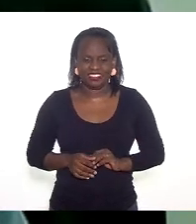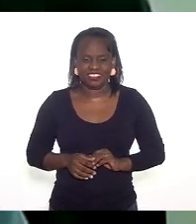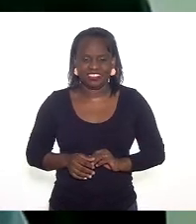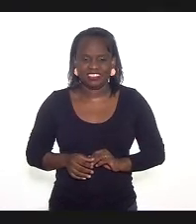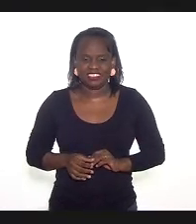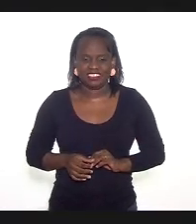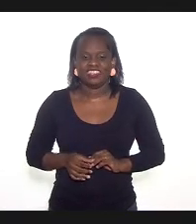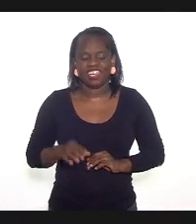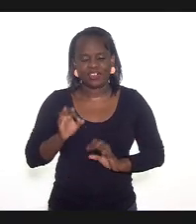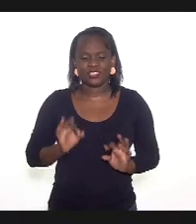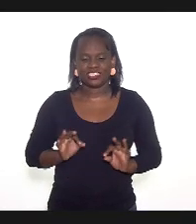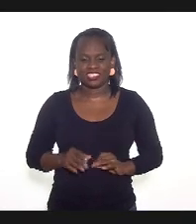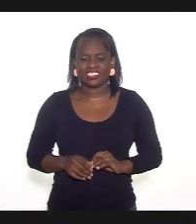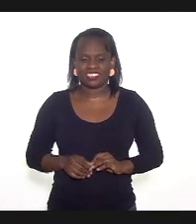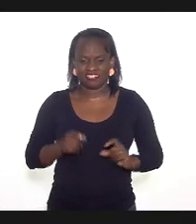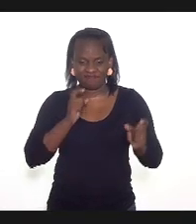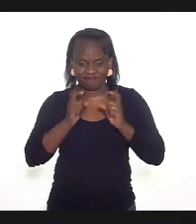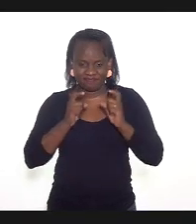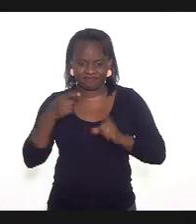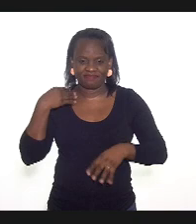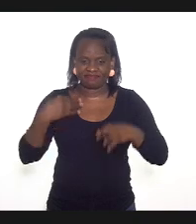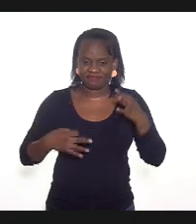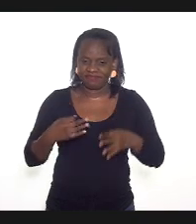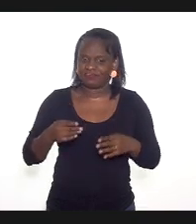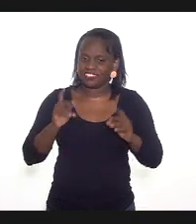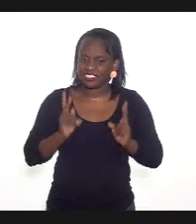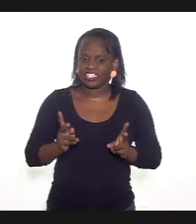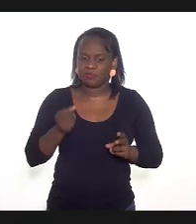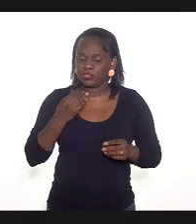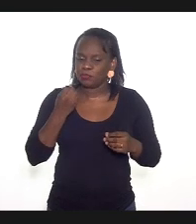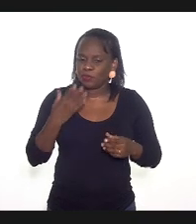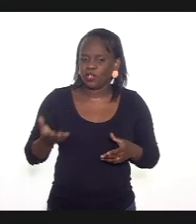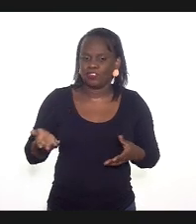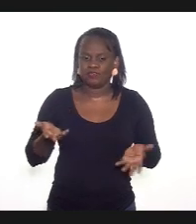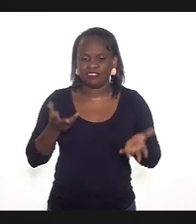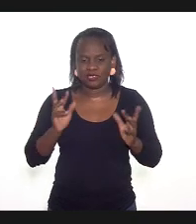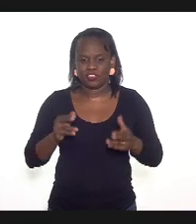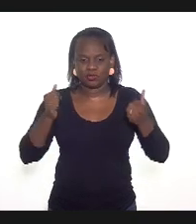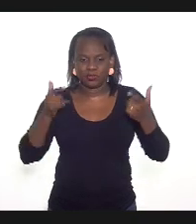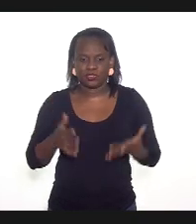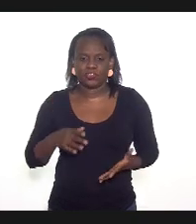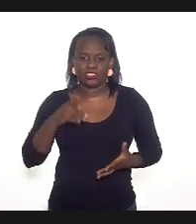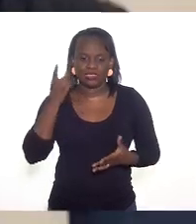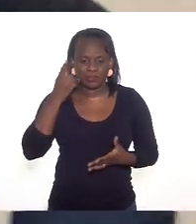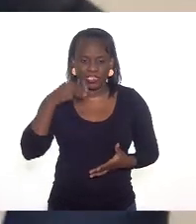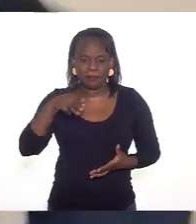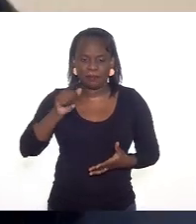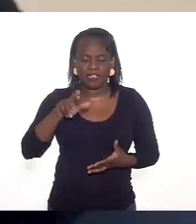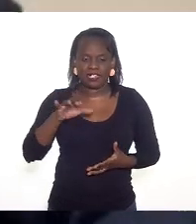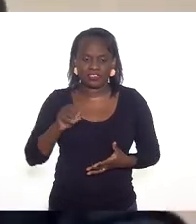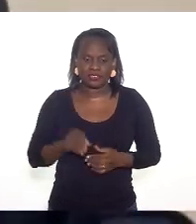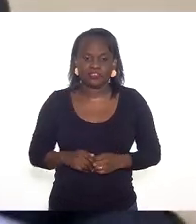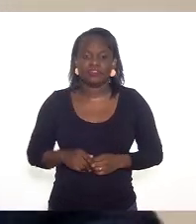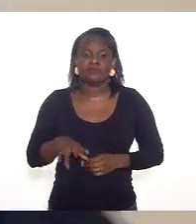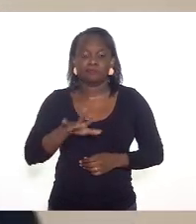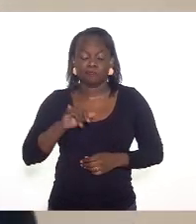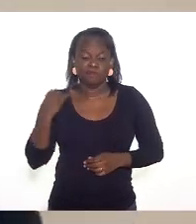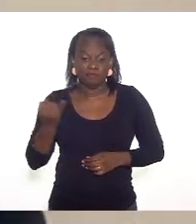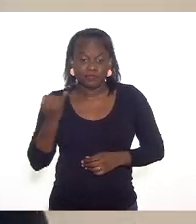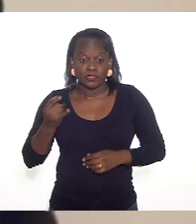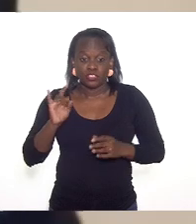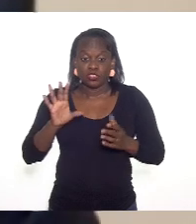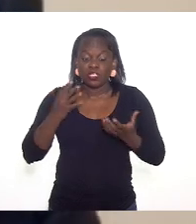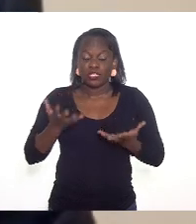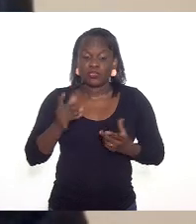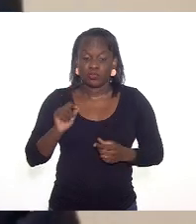Ah, com certeza. O debate jurídico é sempre muito gostoso, como disse aí o deputado Marcos. É. Esse debate vai ser importante. Eu só queria,